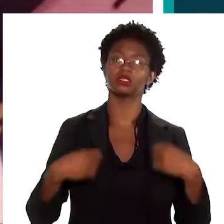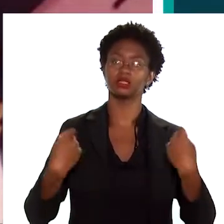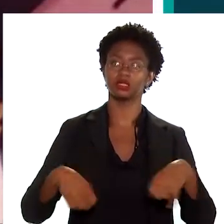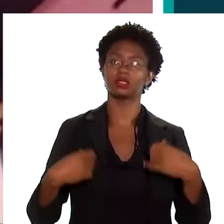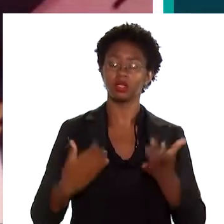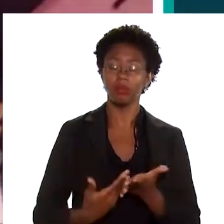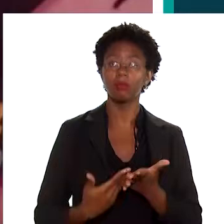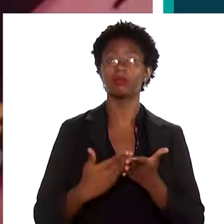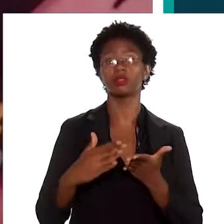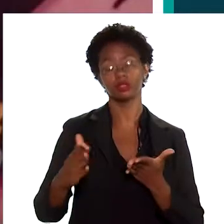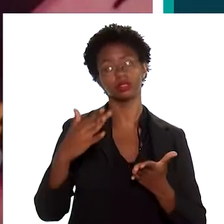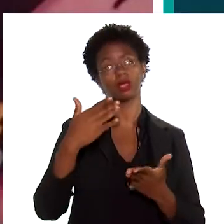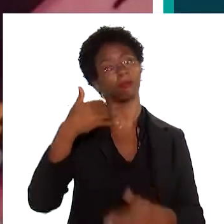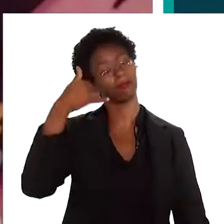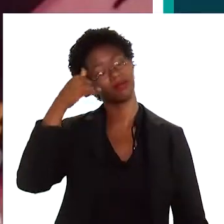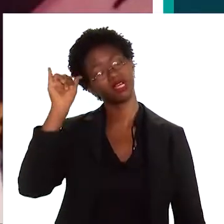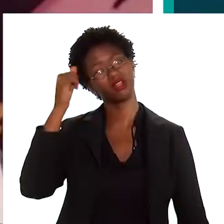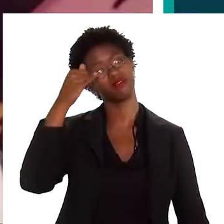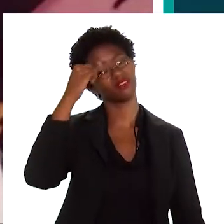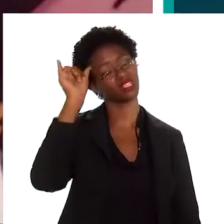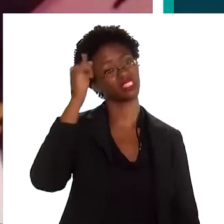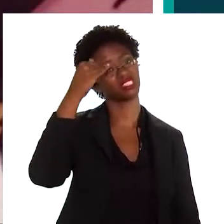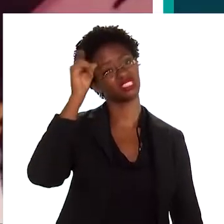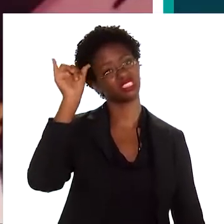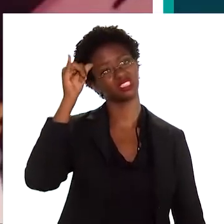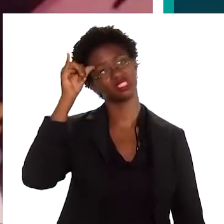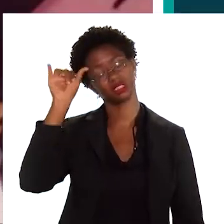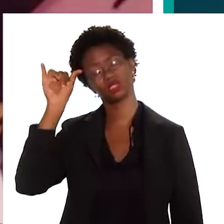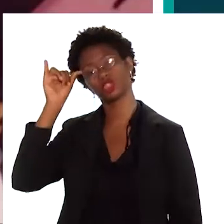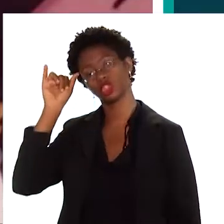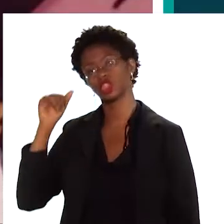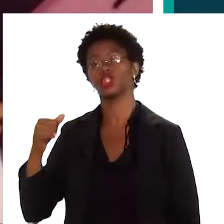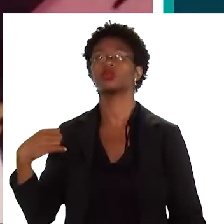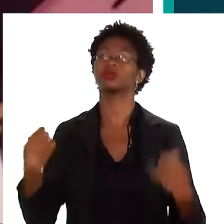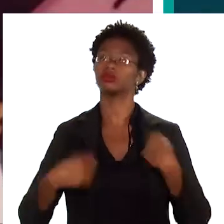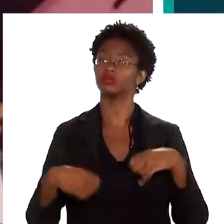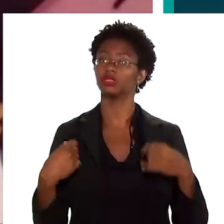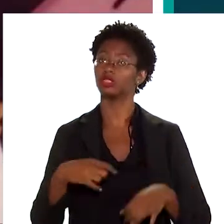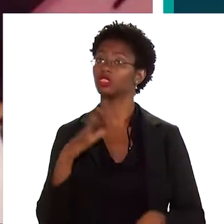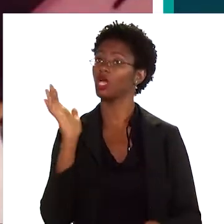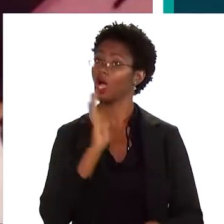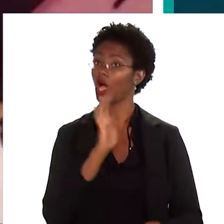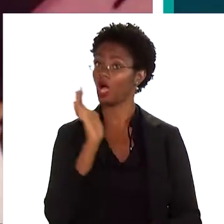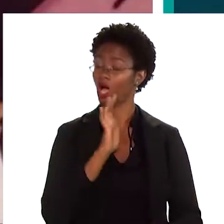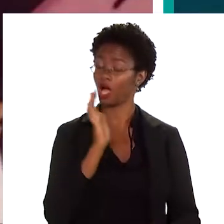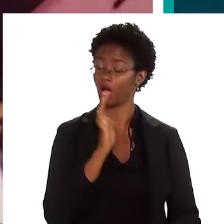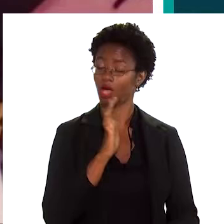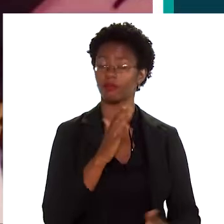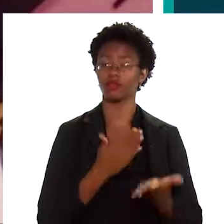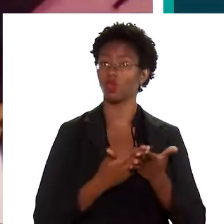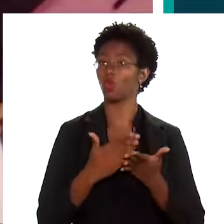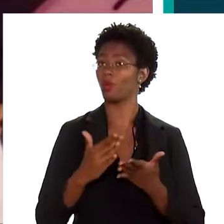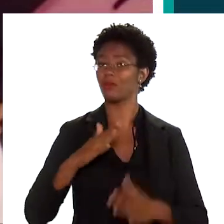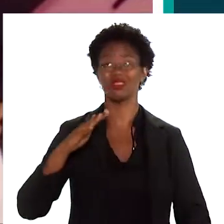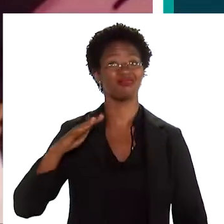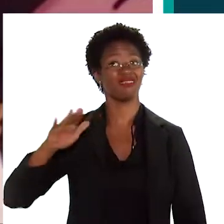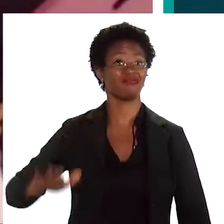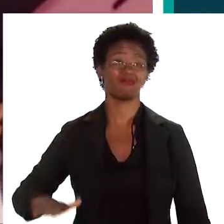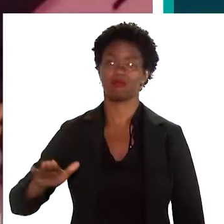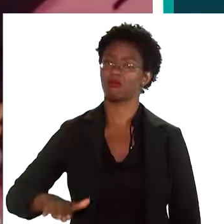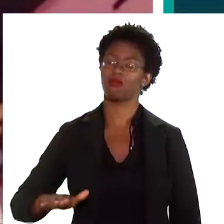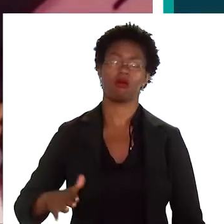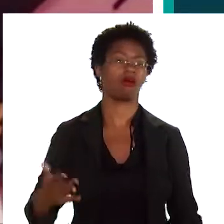precisa iniciar a prevenção dessas doenças, conhecimento e prevenção dessas doenças bastante precocemente, é que